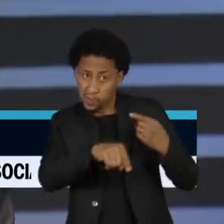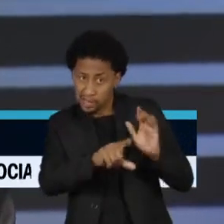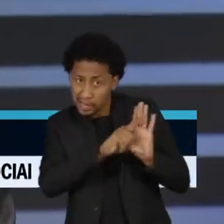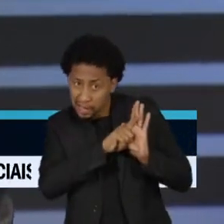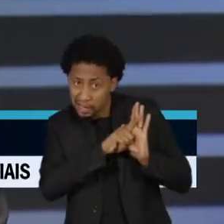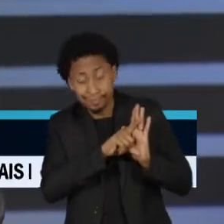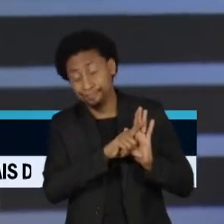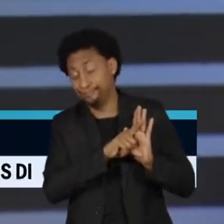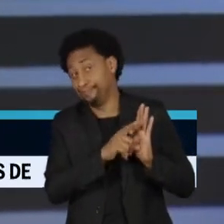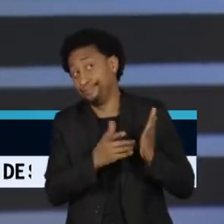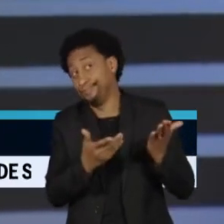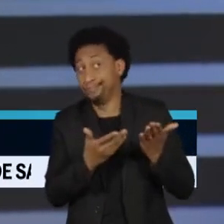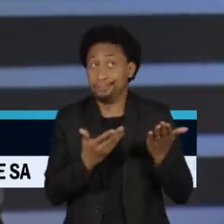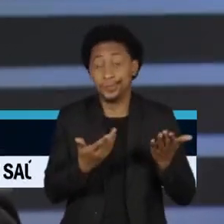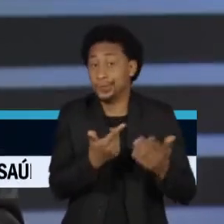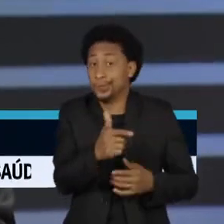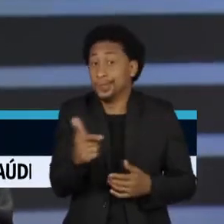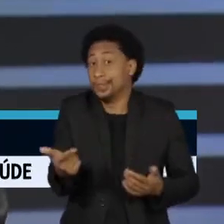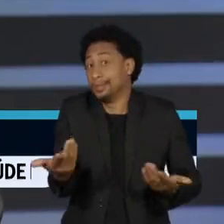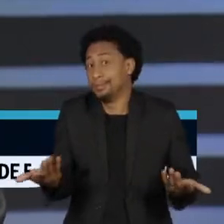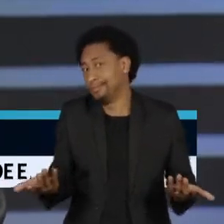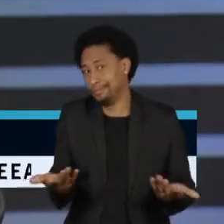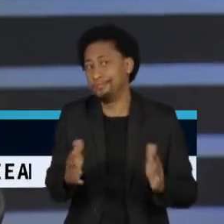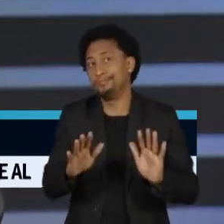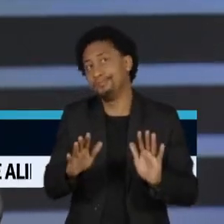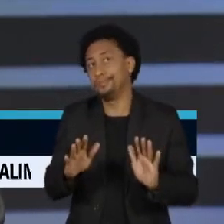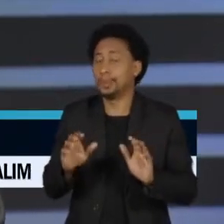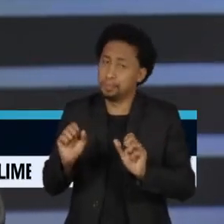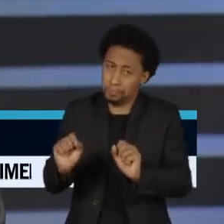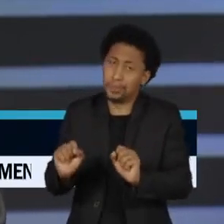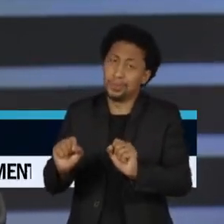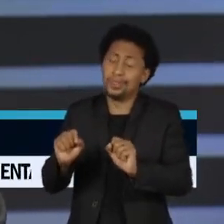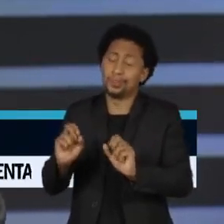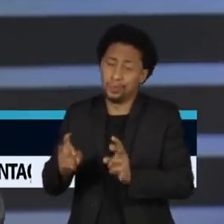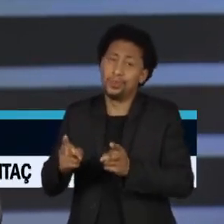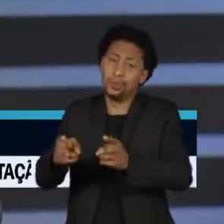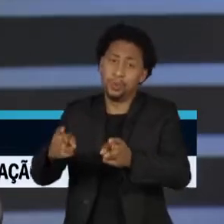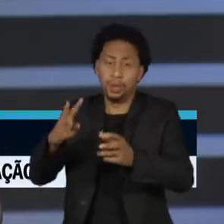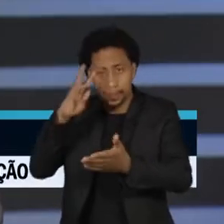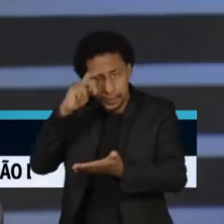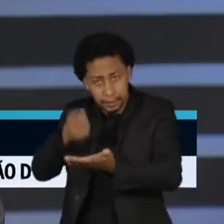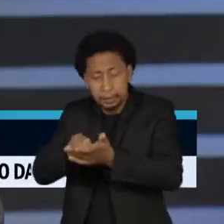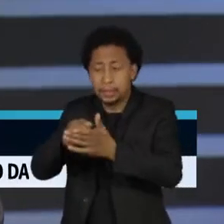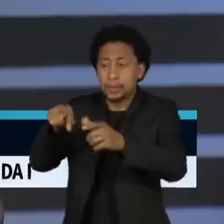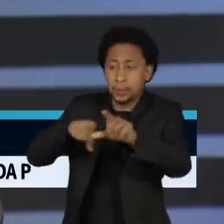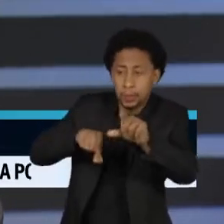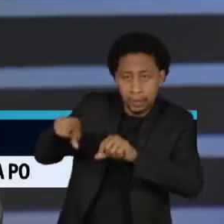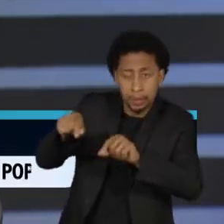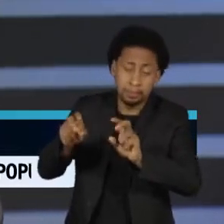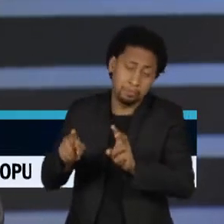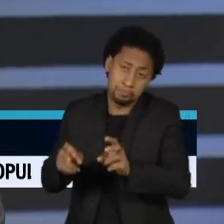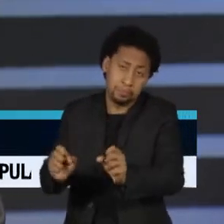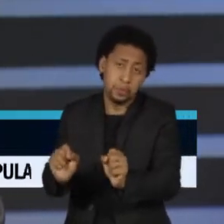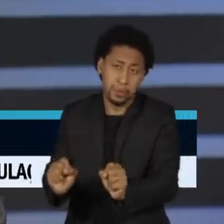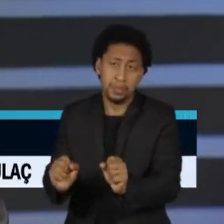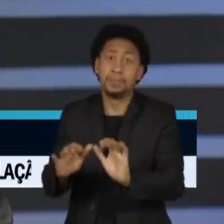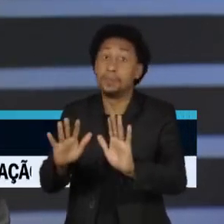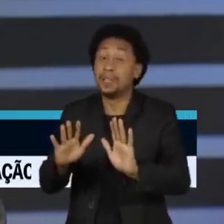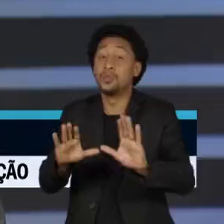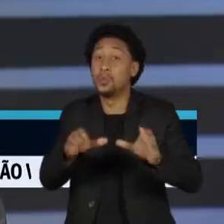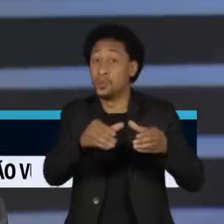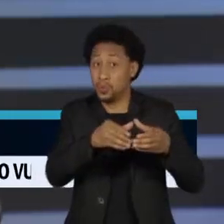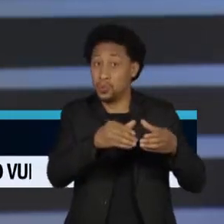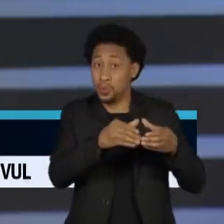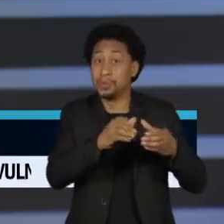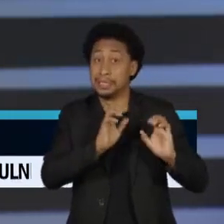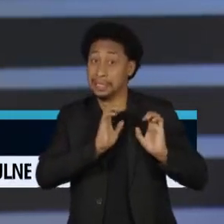que é Então nesse sentido sim a gente tá dentro das taxas atribuições O que está sendo remetido em especificamente a comissão de ética pública é que